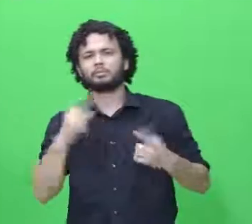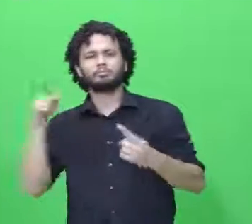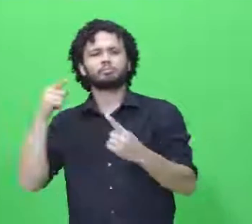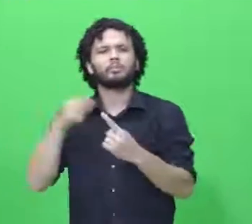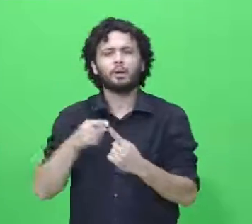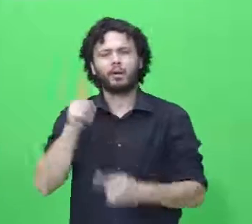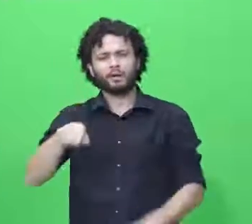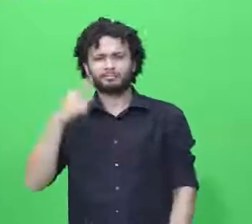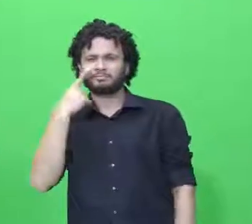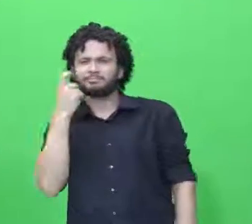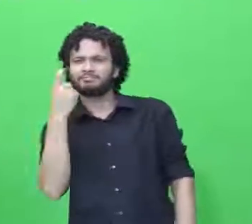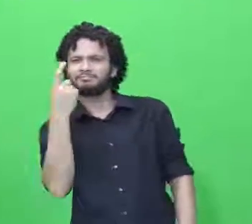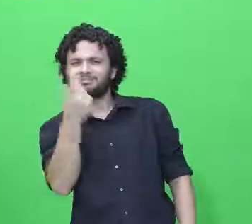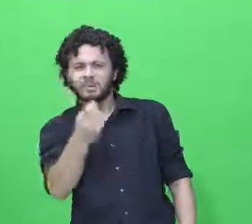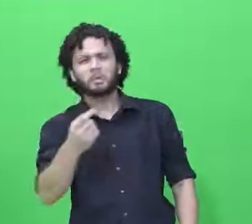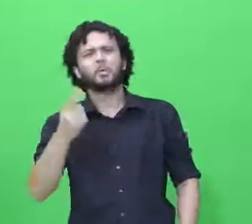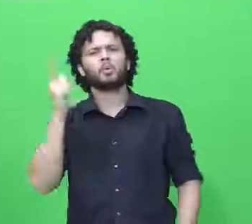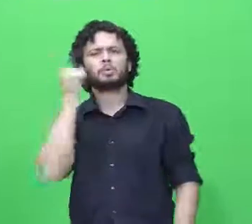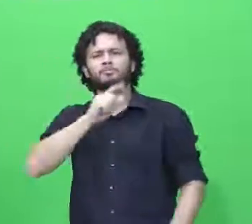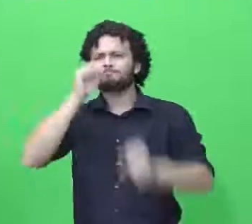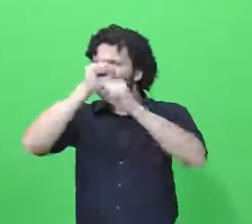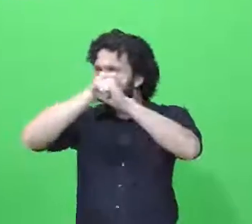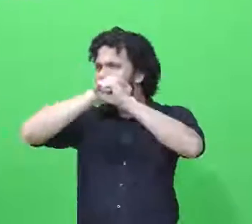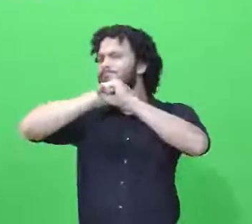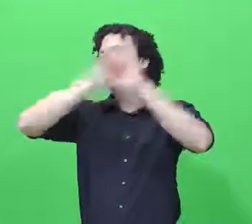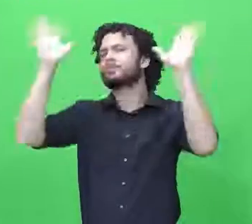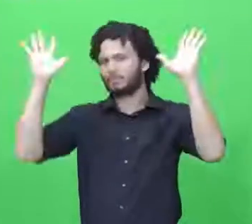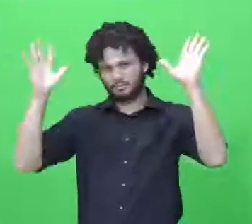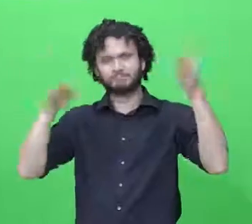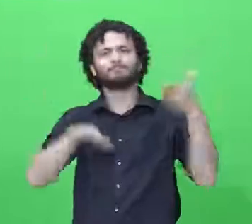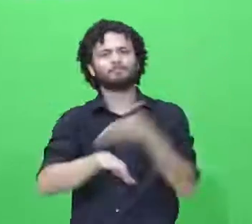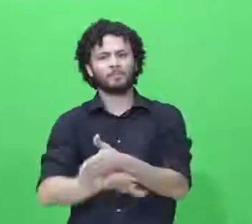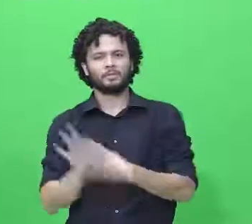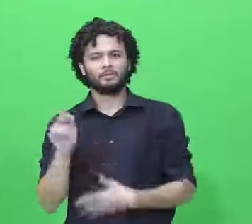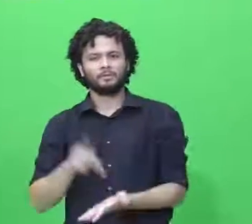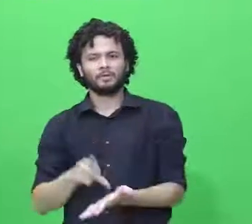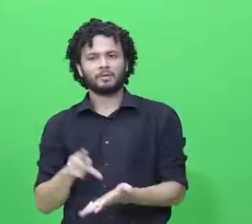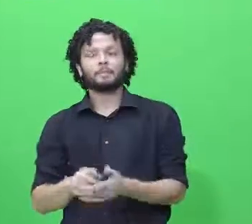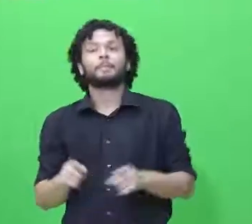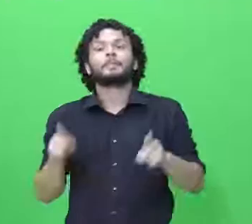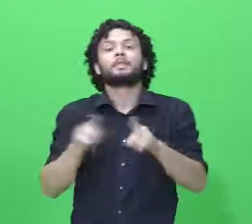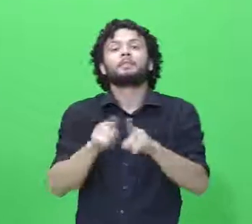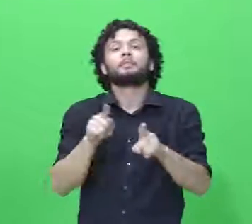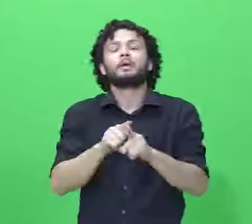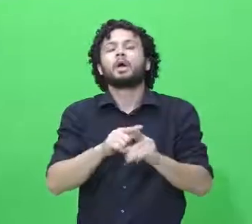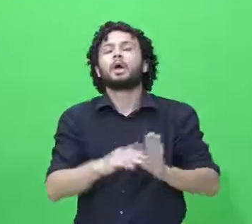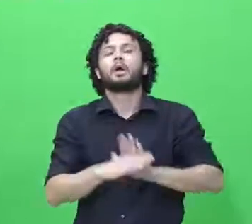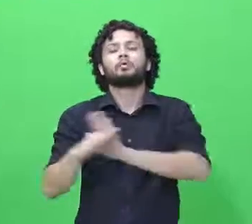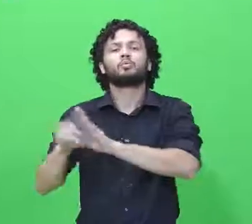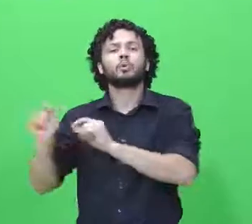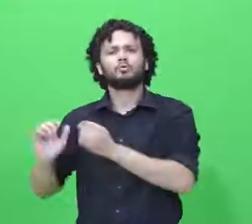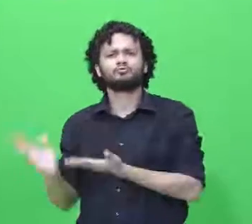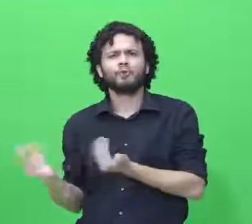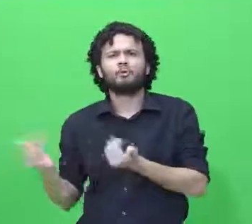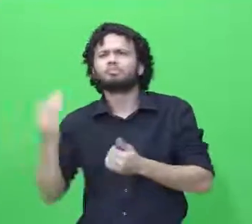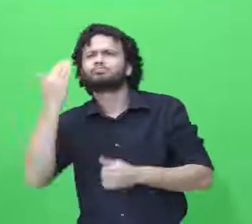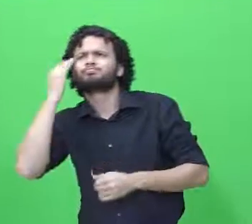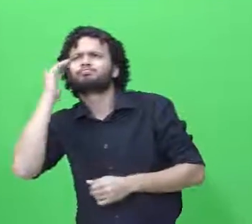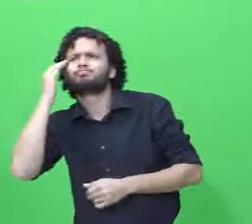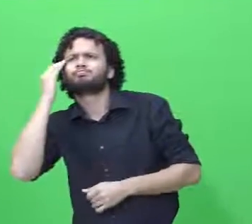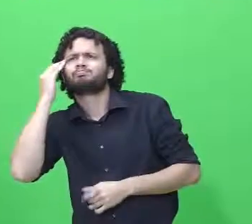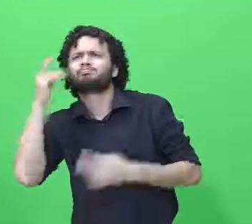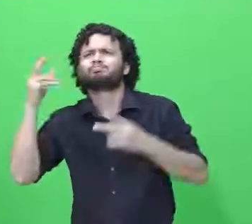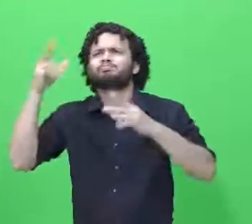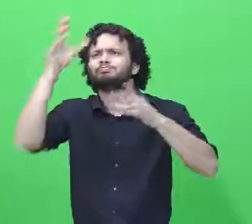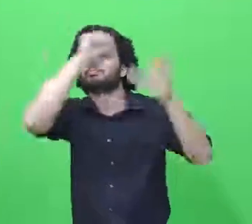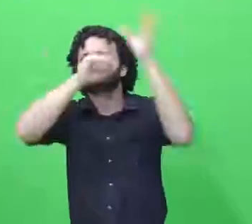interessante, muito enriquecedora para quem participa, né? E também ajuda muito ao jovem entender como é